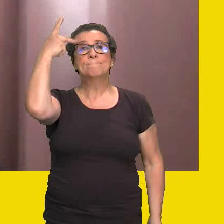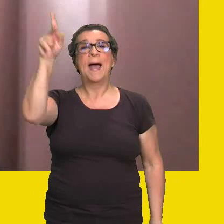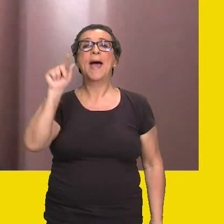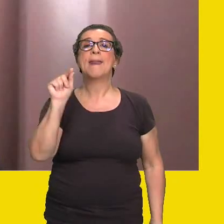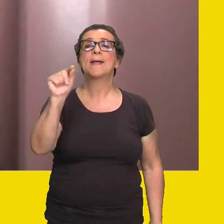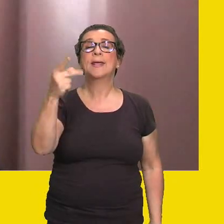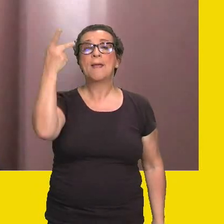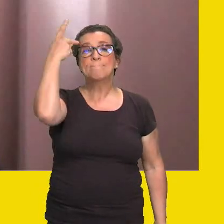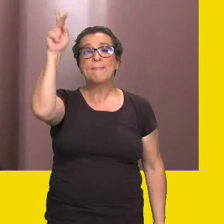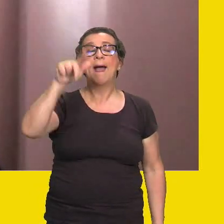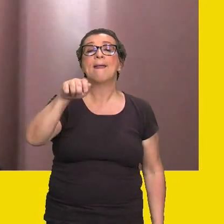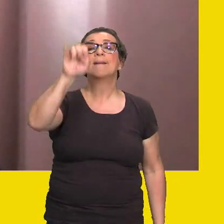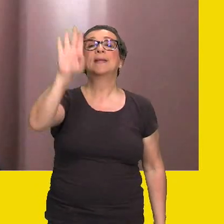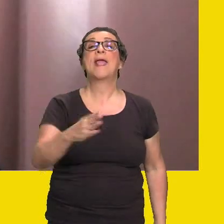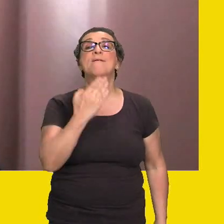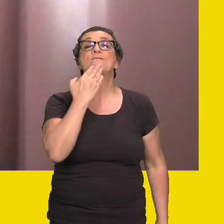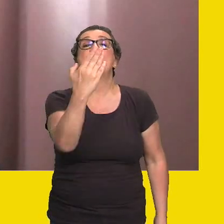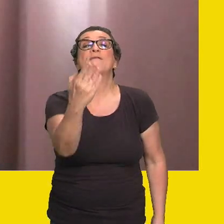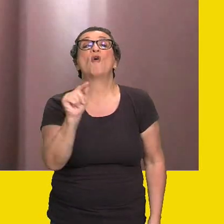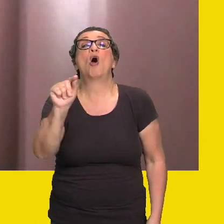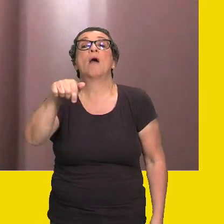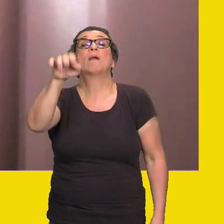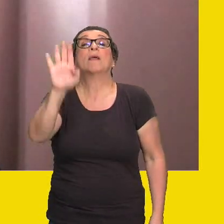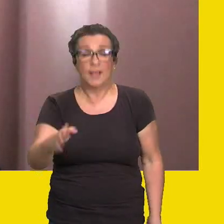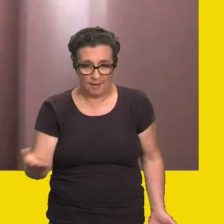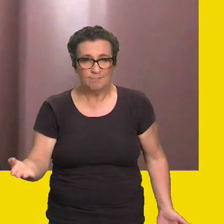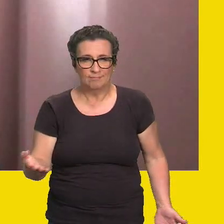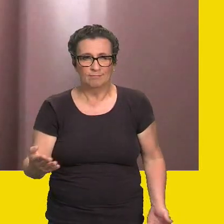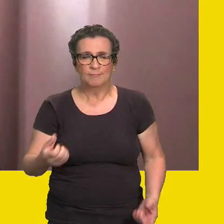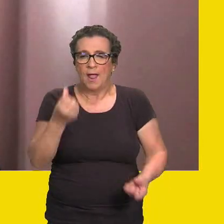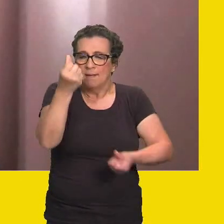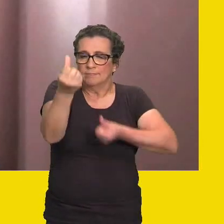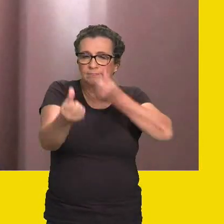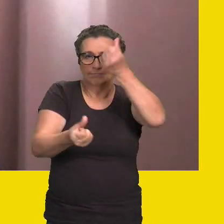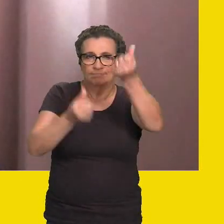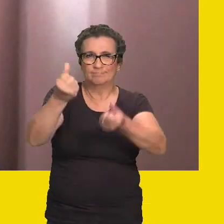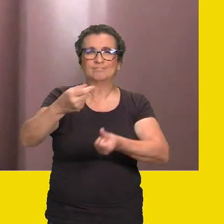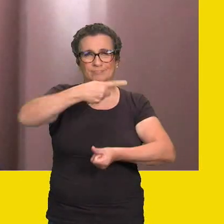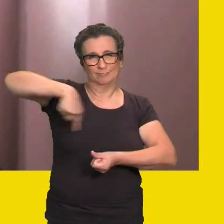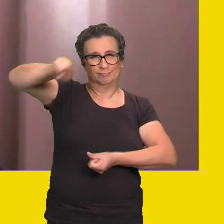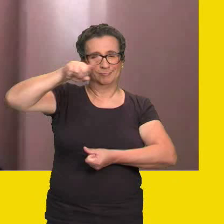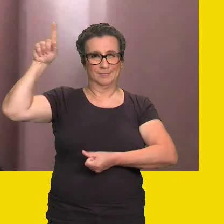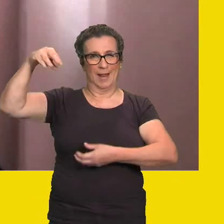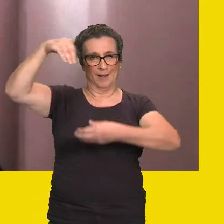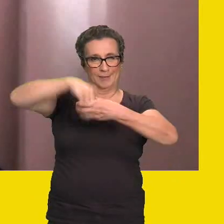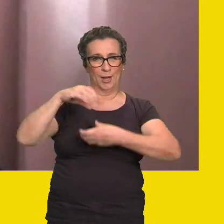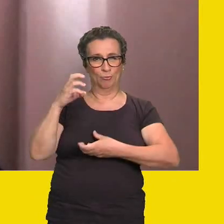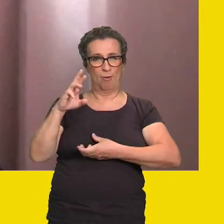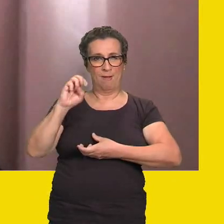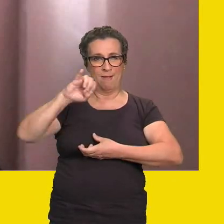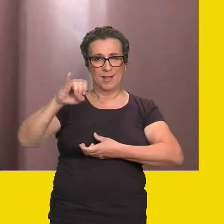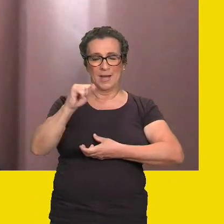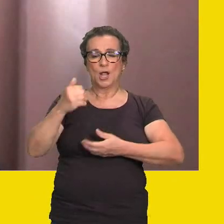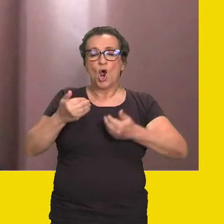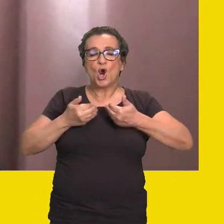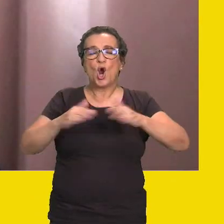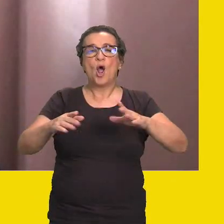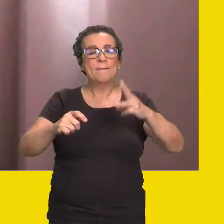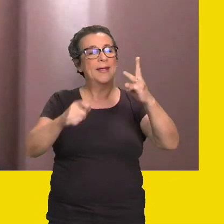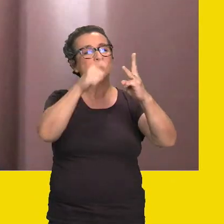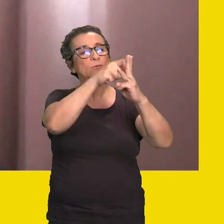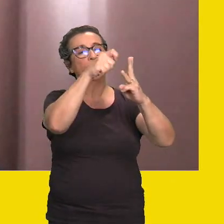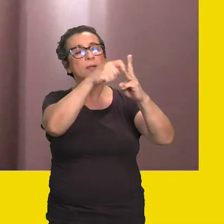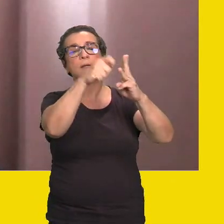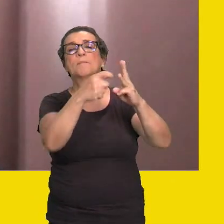a favor de quem. A cada trimestre, a gente tem o hábito lá no CREJA de começar o trimestre perguntando